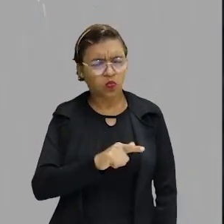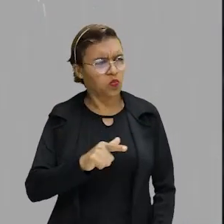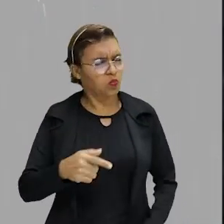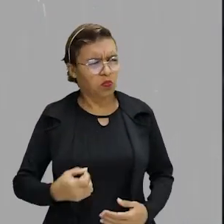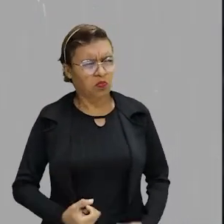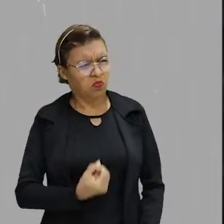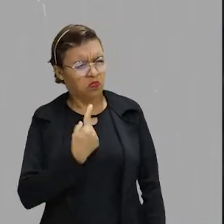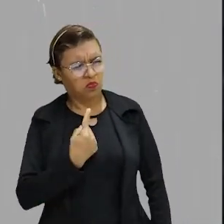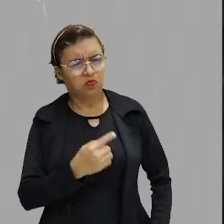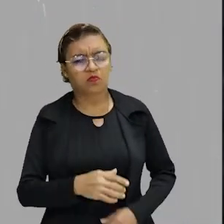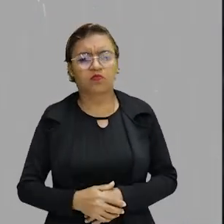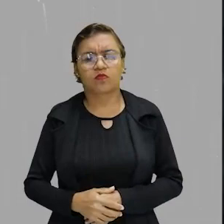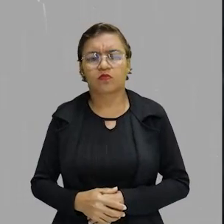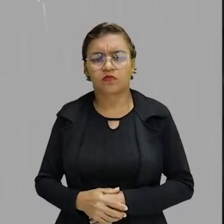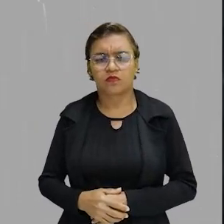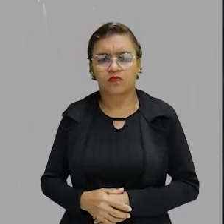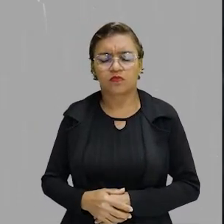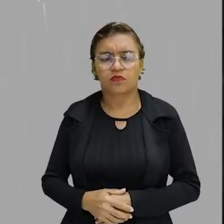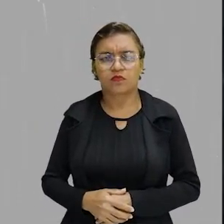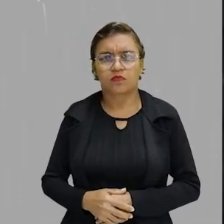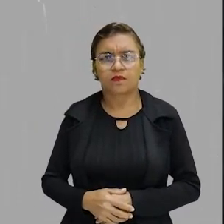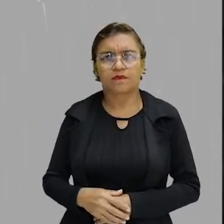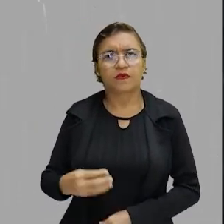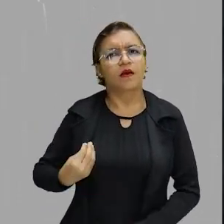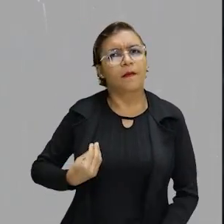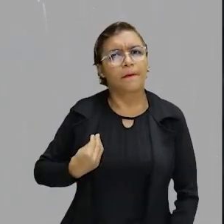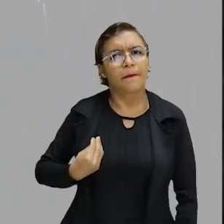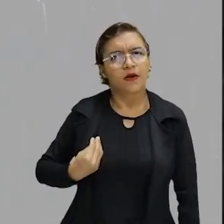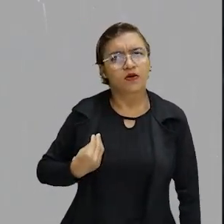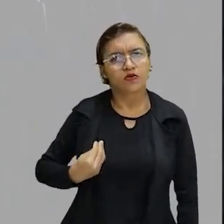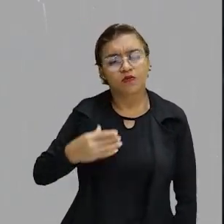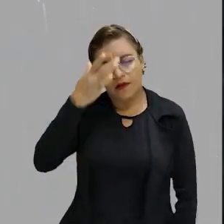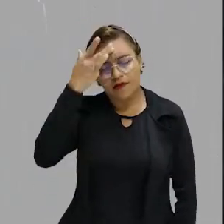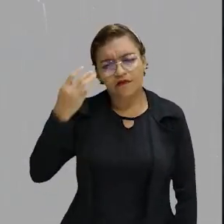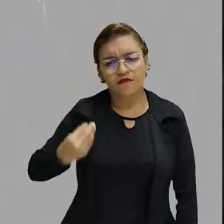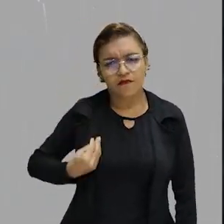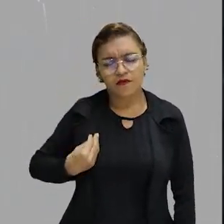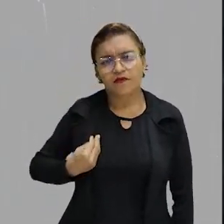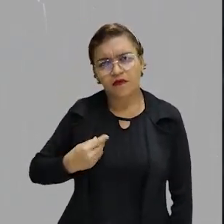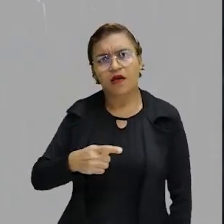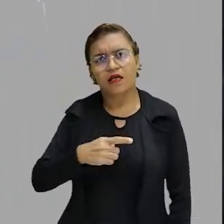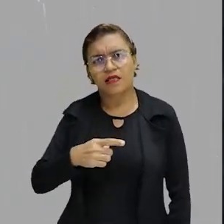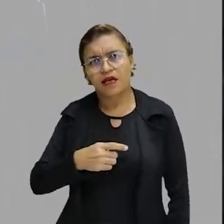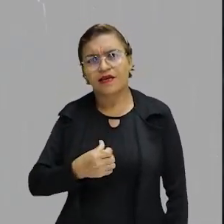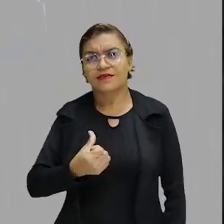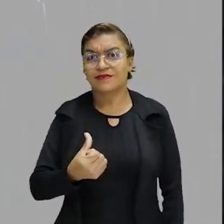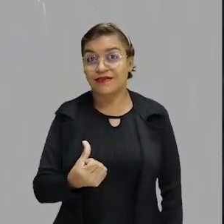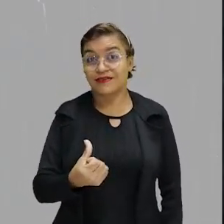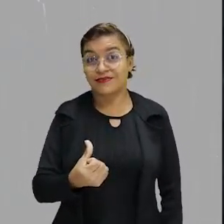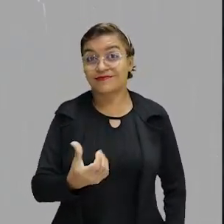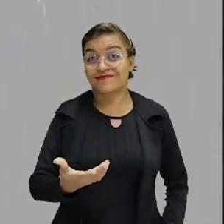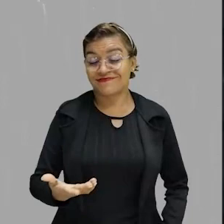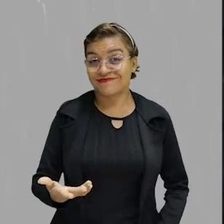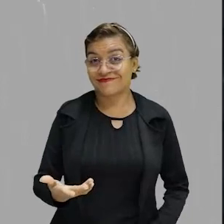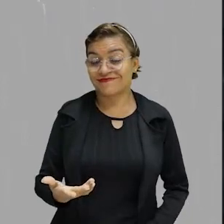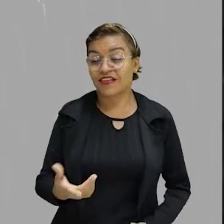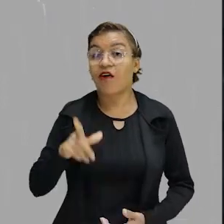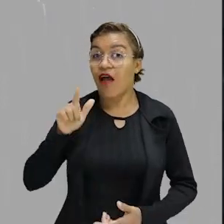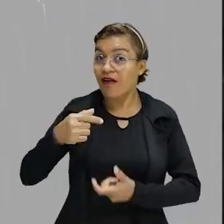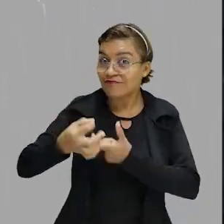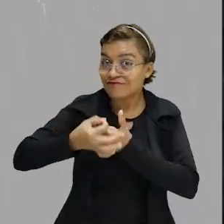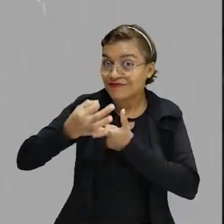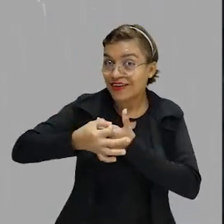Agora, sobrevivente tem aqui essa meia dúzia. Né? Na verdade, mais uma vez aí ele faz uma